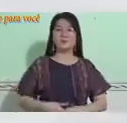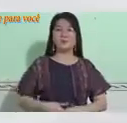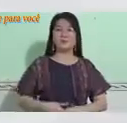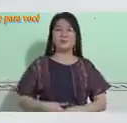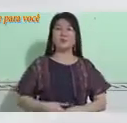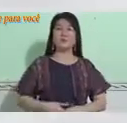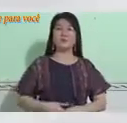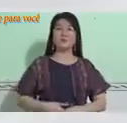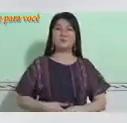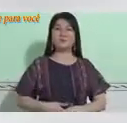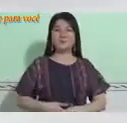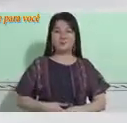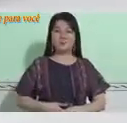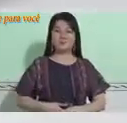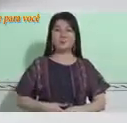2.BATERNOL e